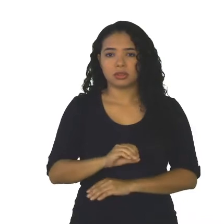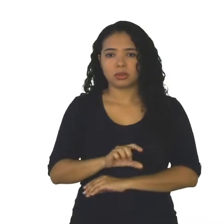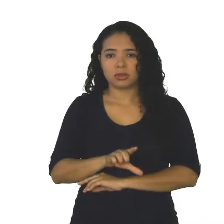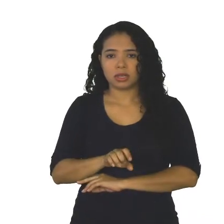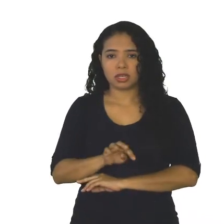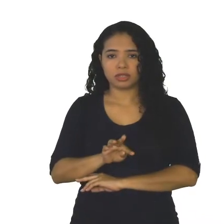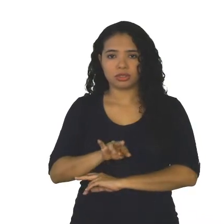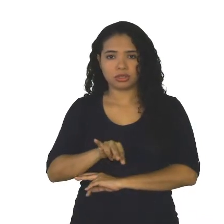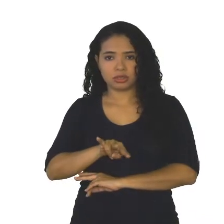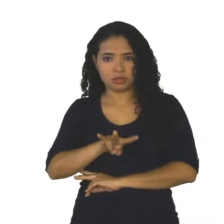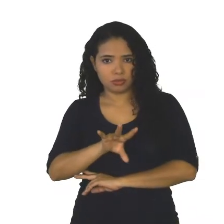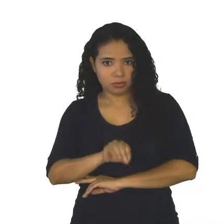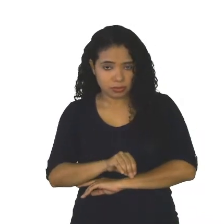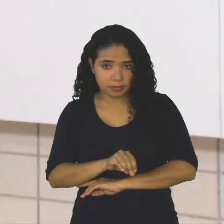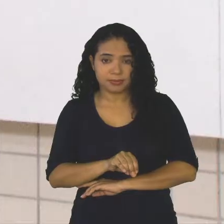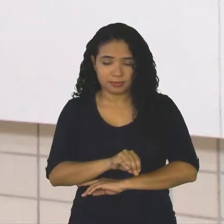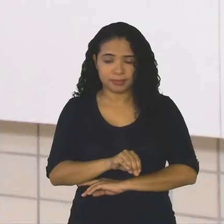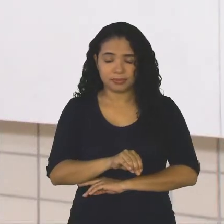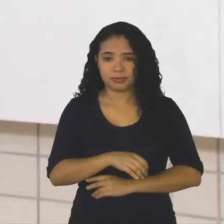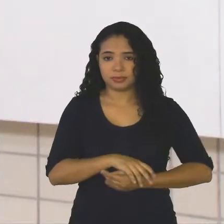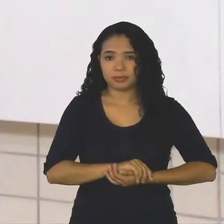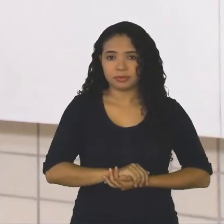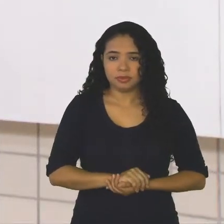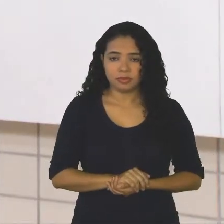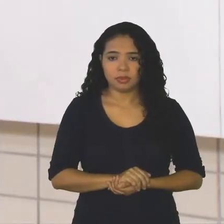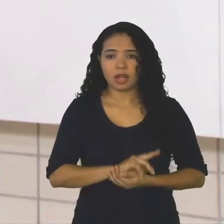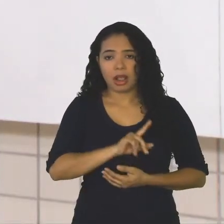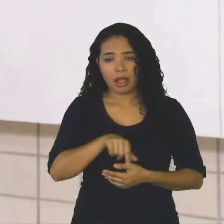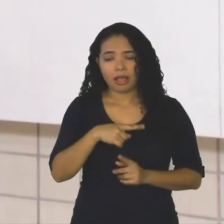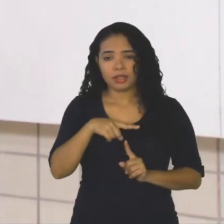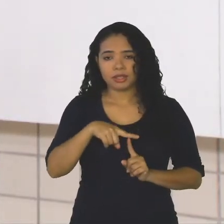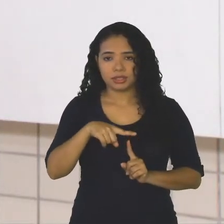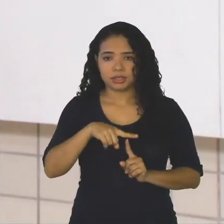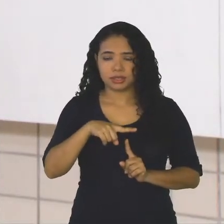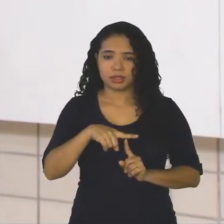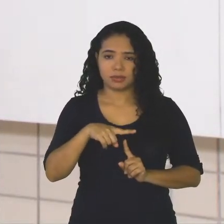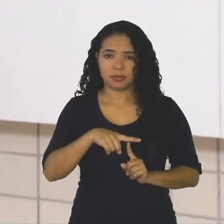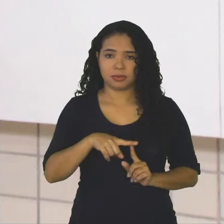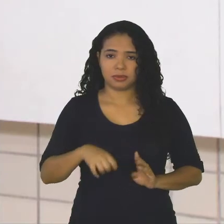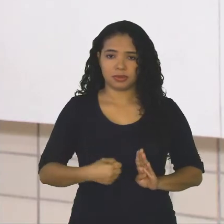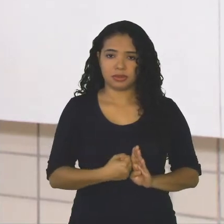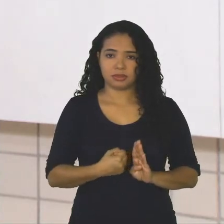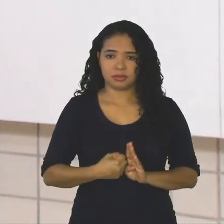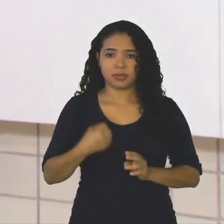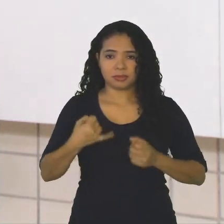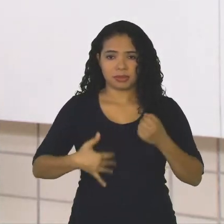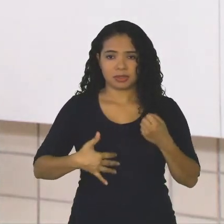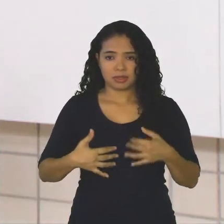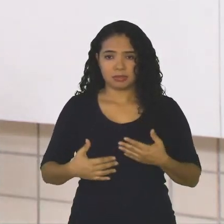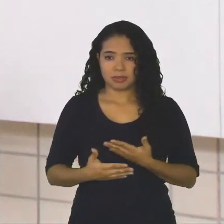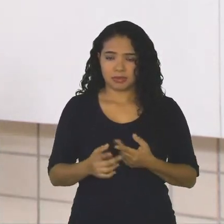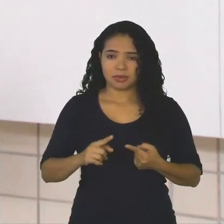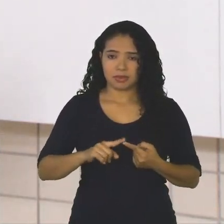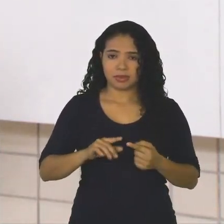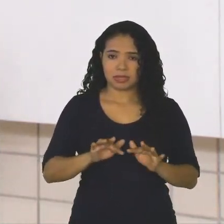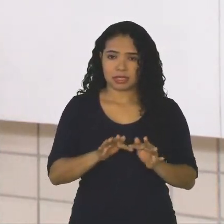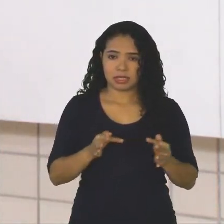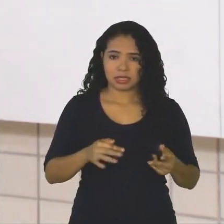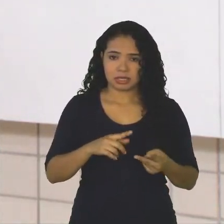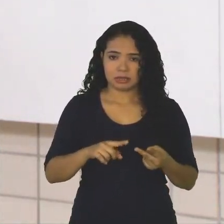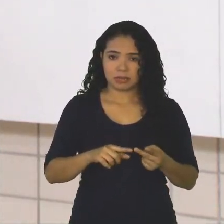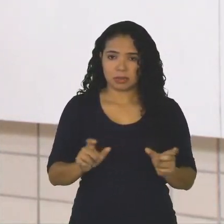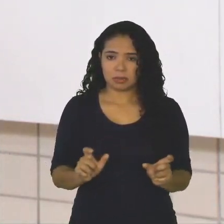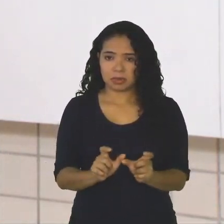né? Ok? Então, são esses os tipos de substantivo: simples,